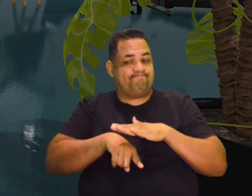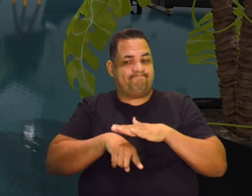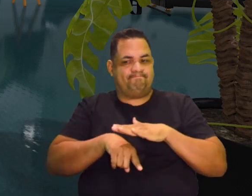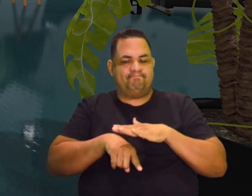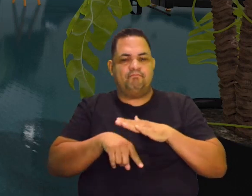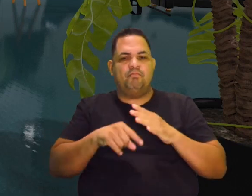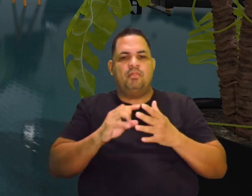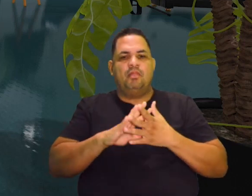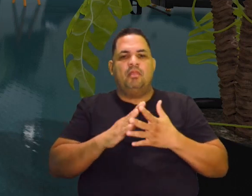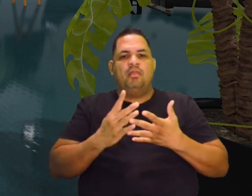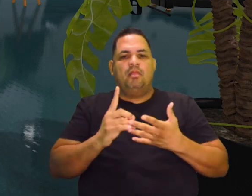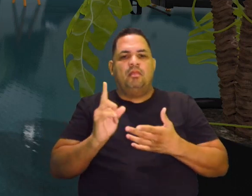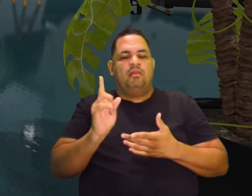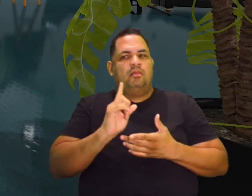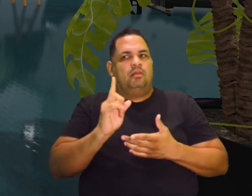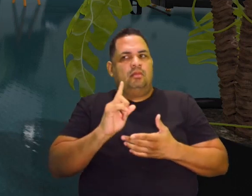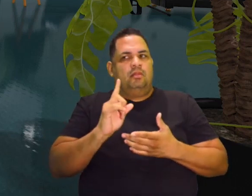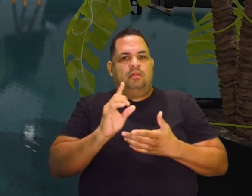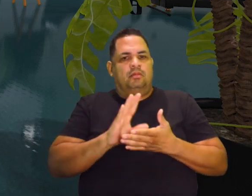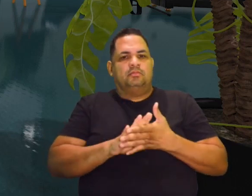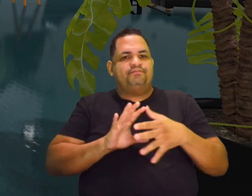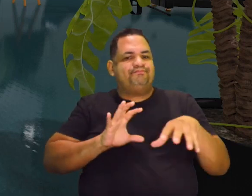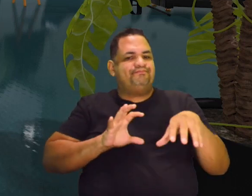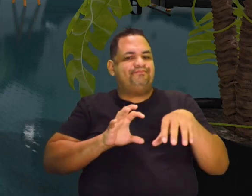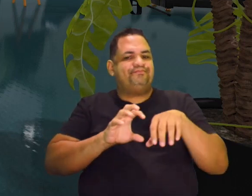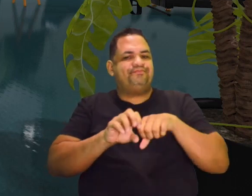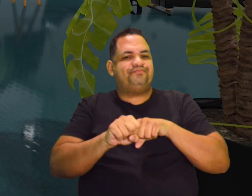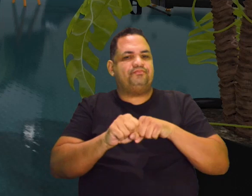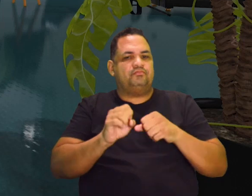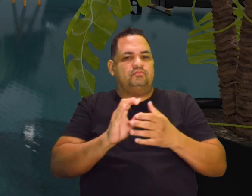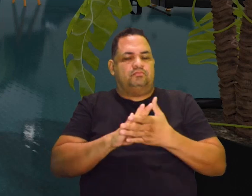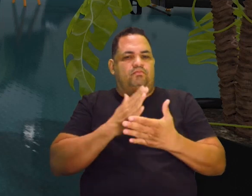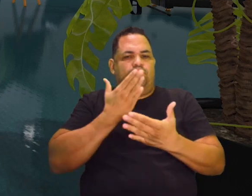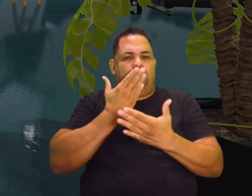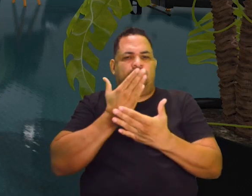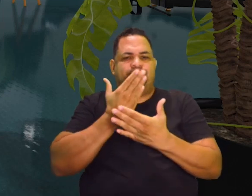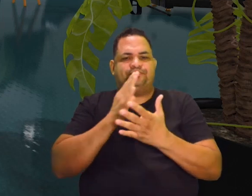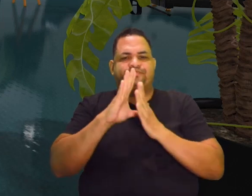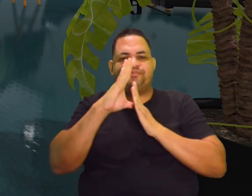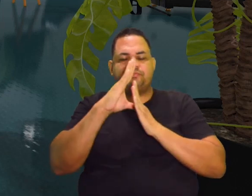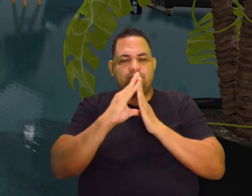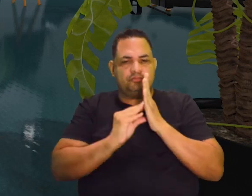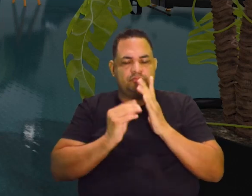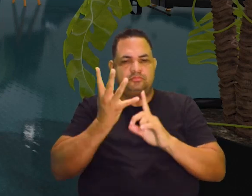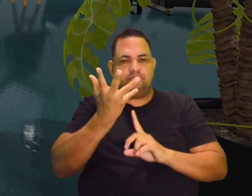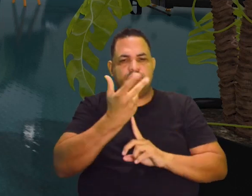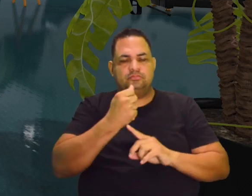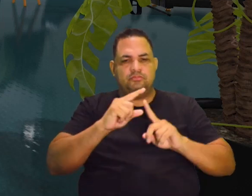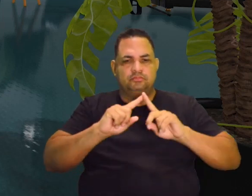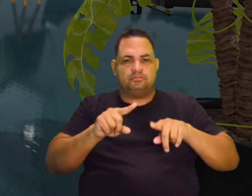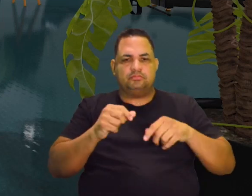uma graduação em arte, estamos estudando o componente de arte, porém, vocês